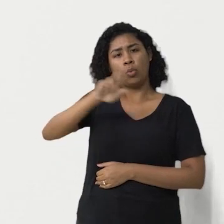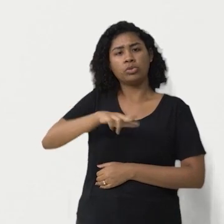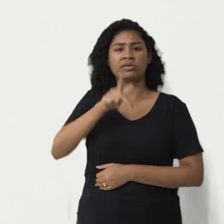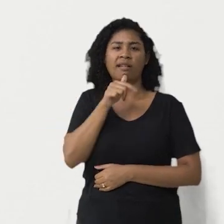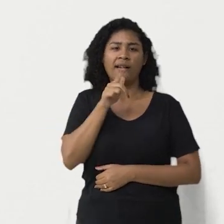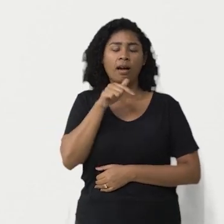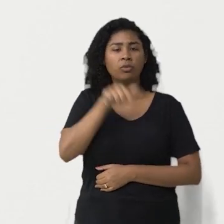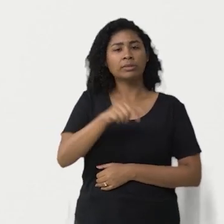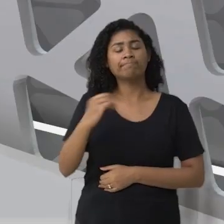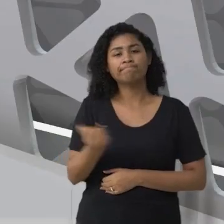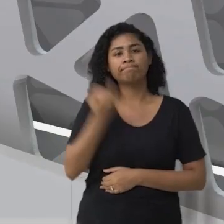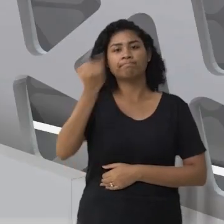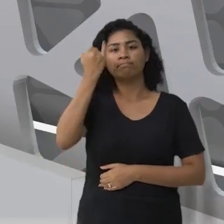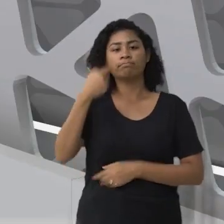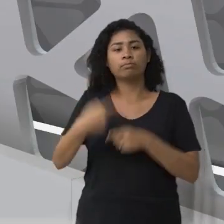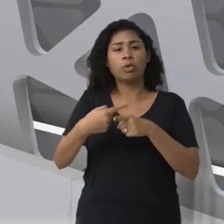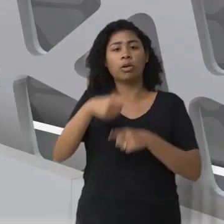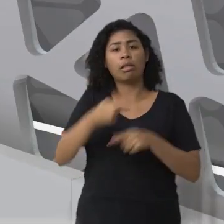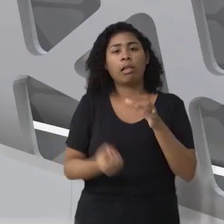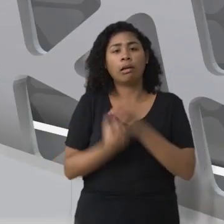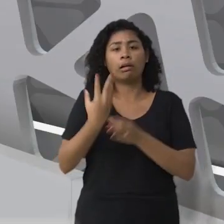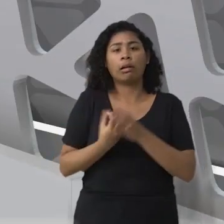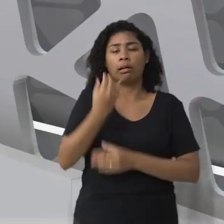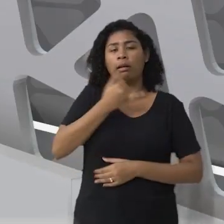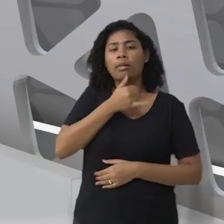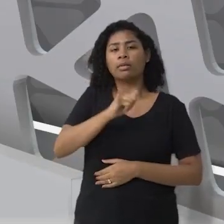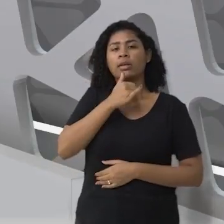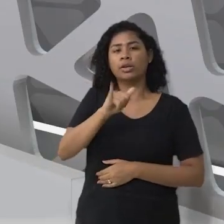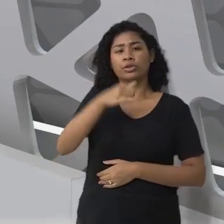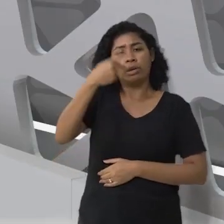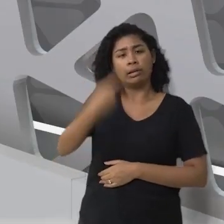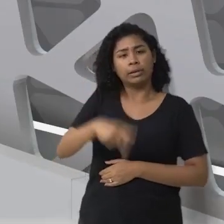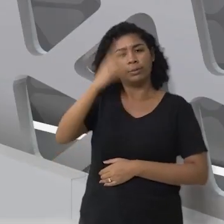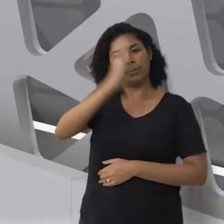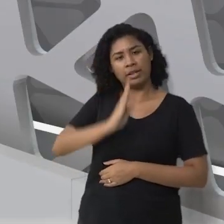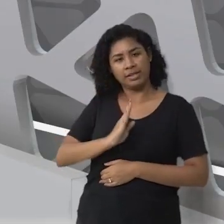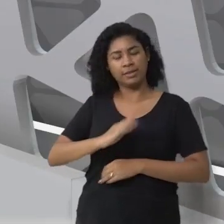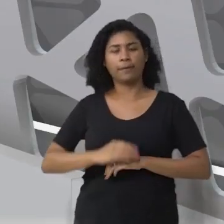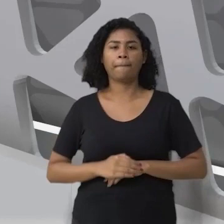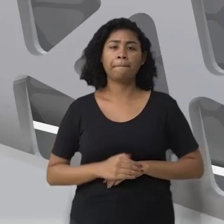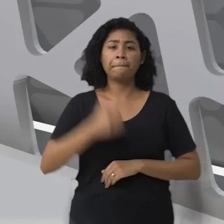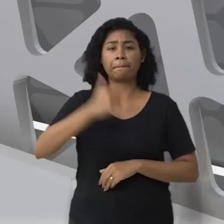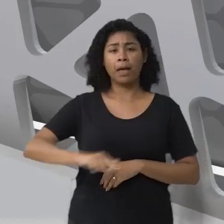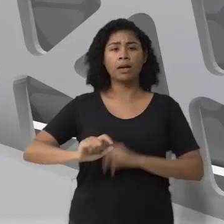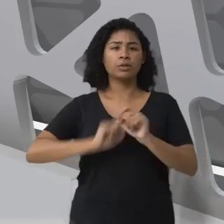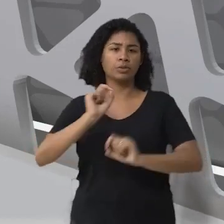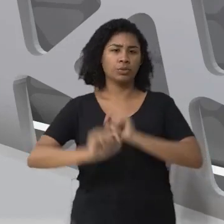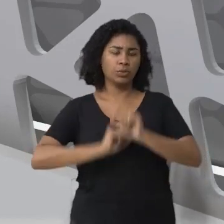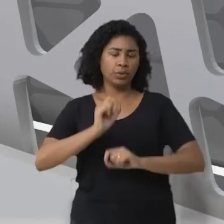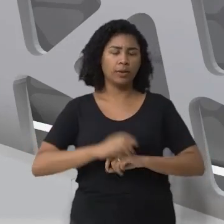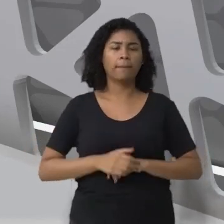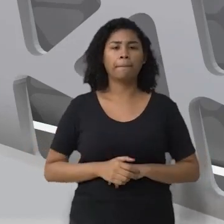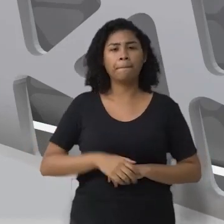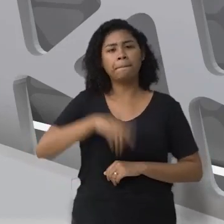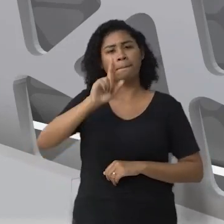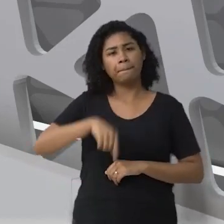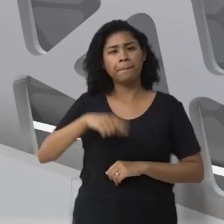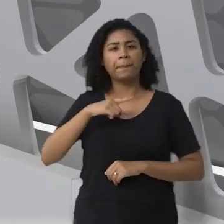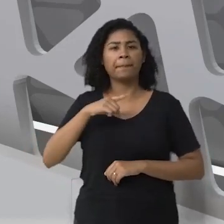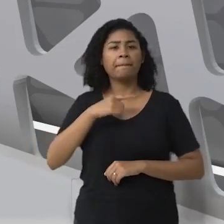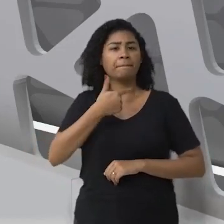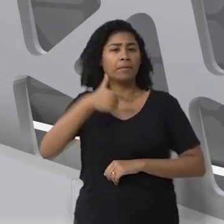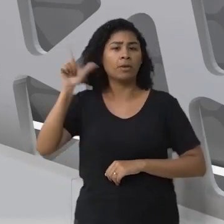Porque vai ser a principal fonte de energia aqui para o nosso país. Além de também vir através das